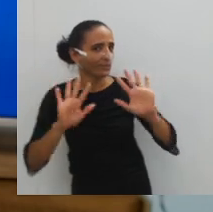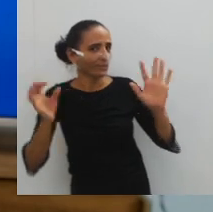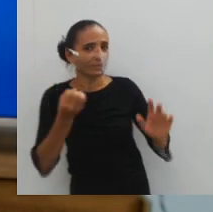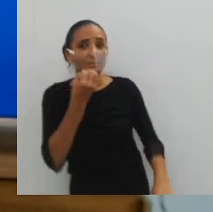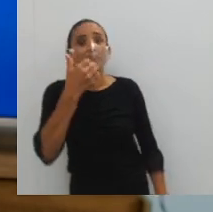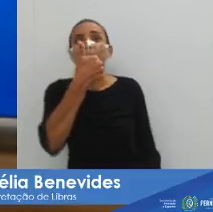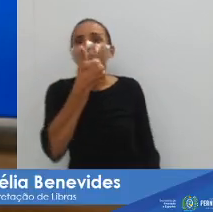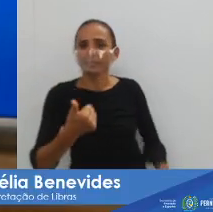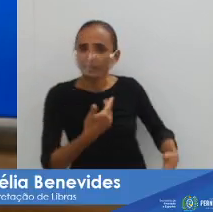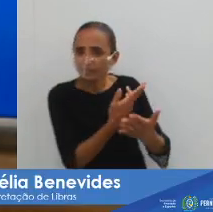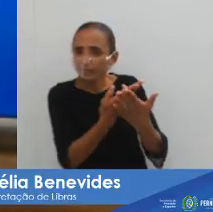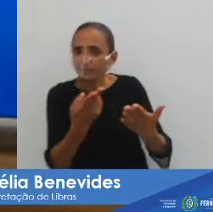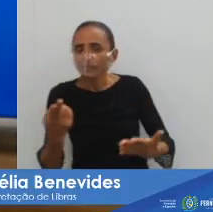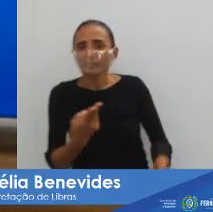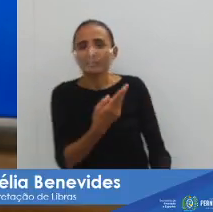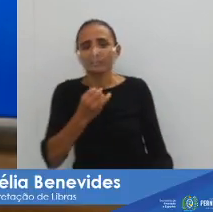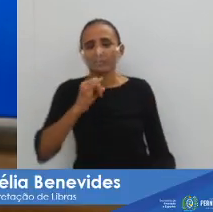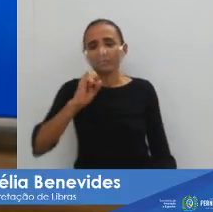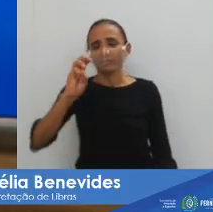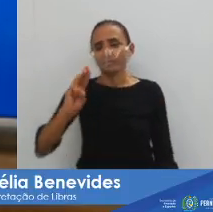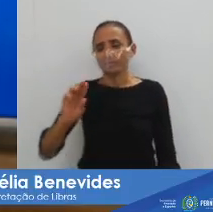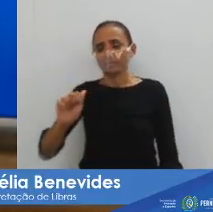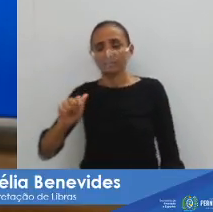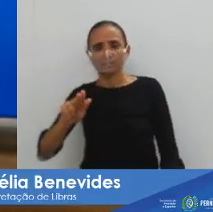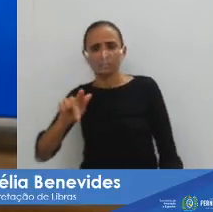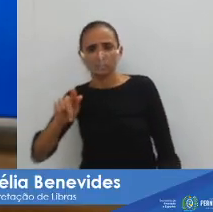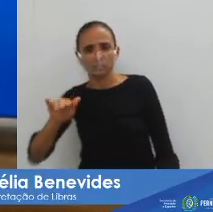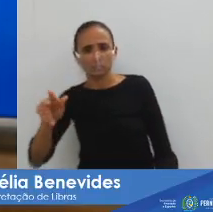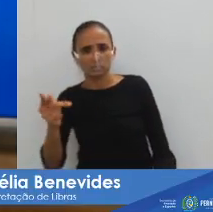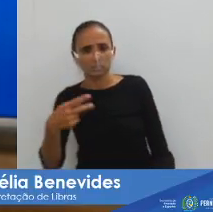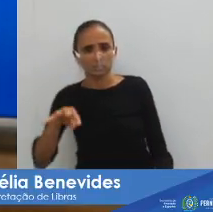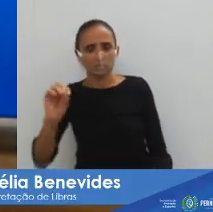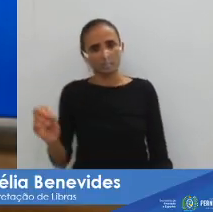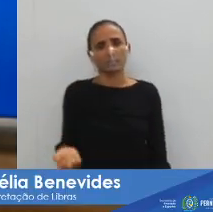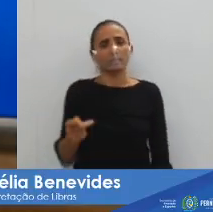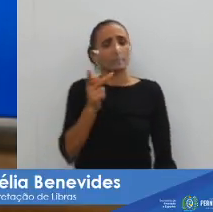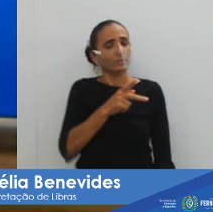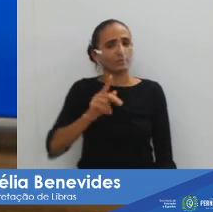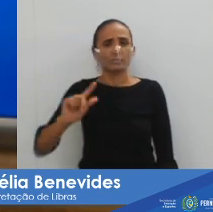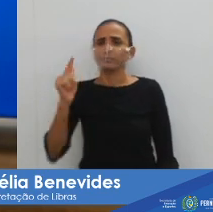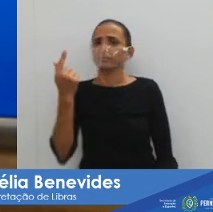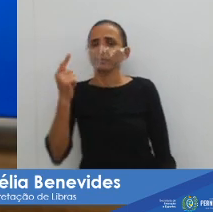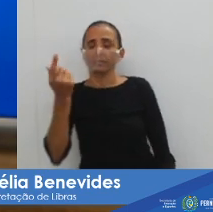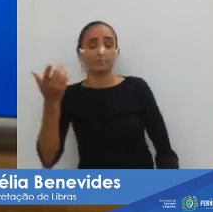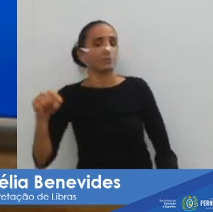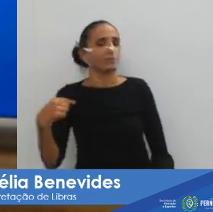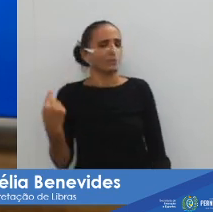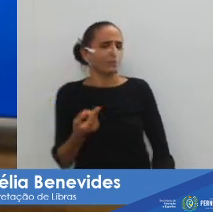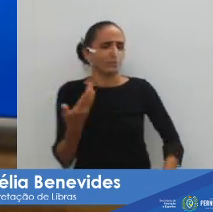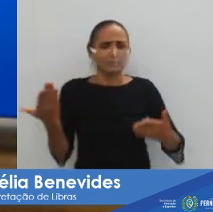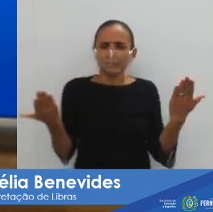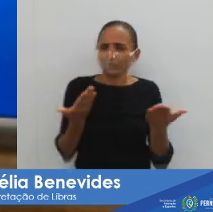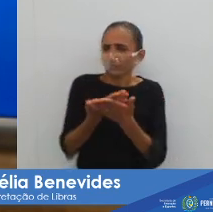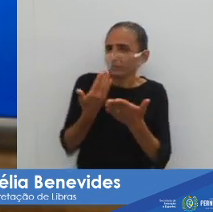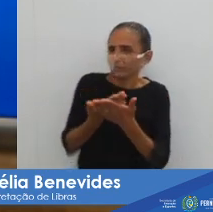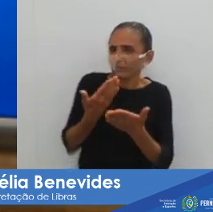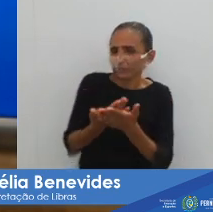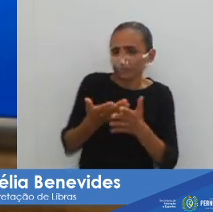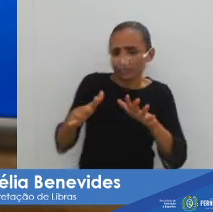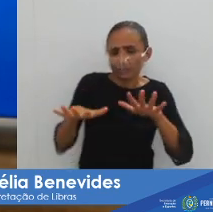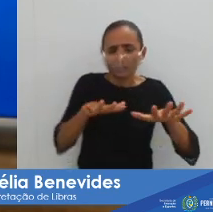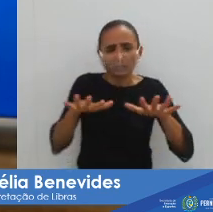tudo bem? Meu nome é Augustinho Guerra, sou professor de Geografia e a gente vai aprender hoje os diversos